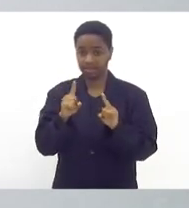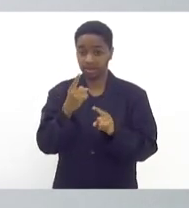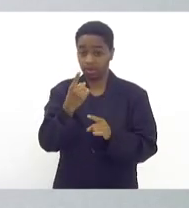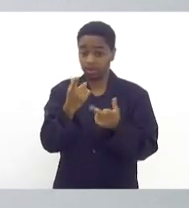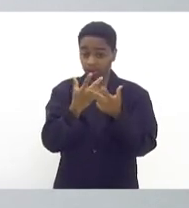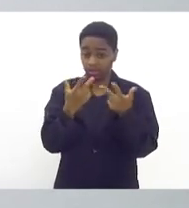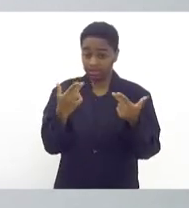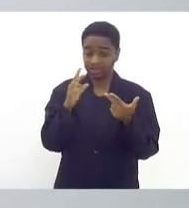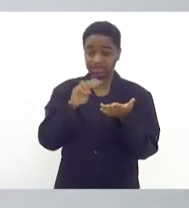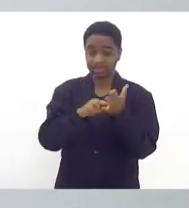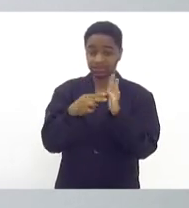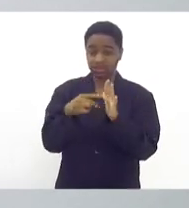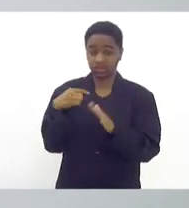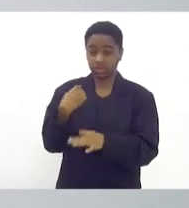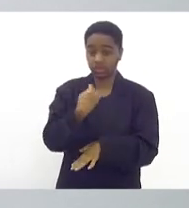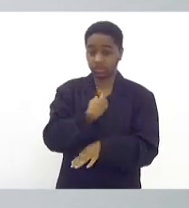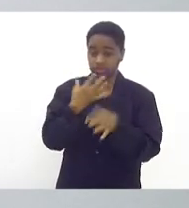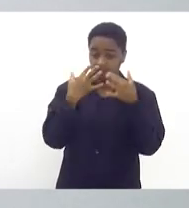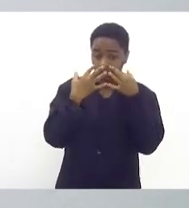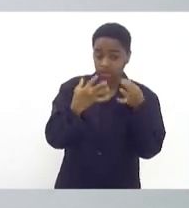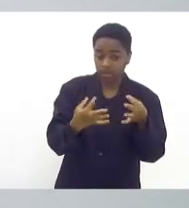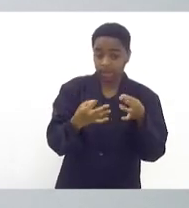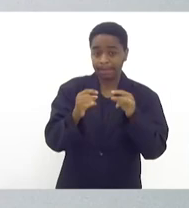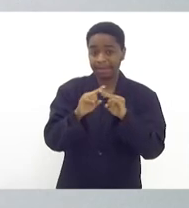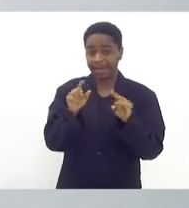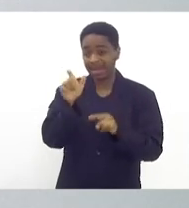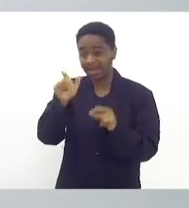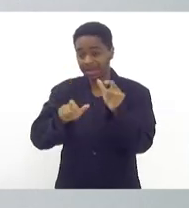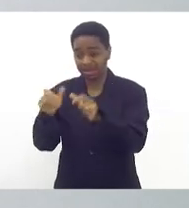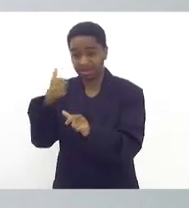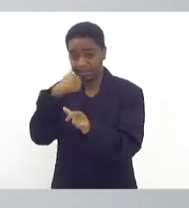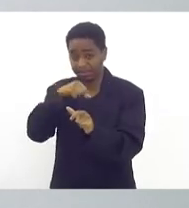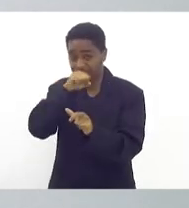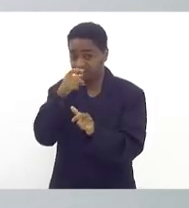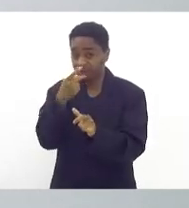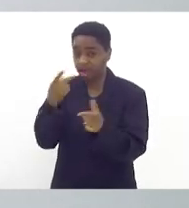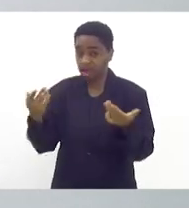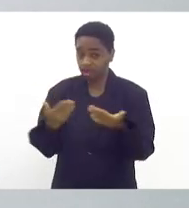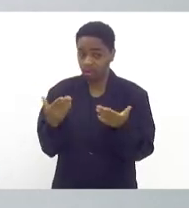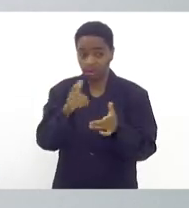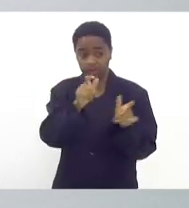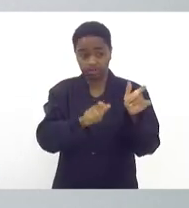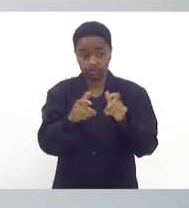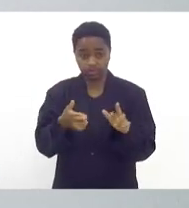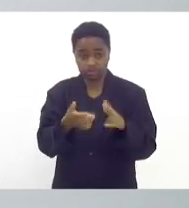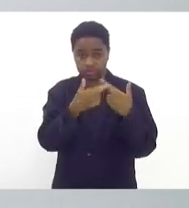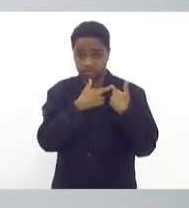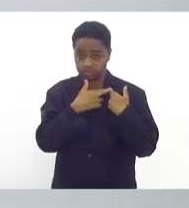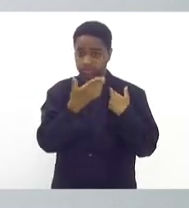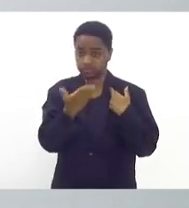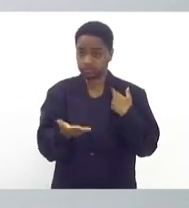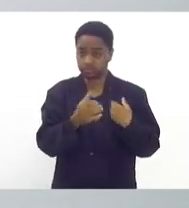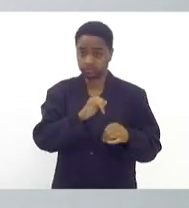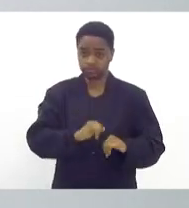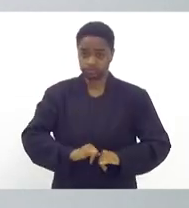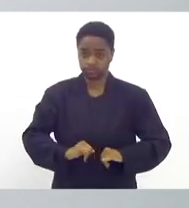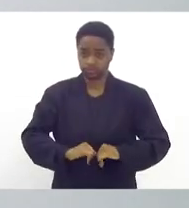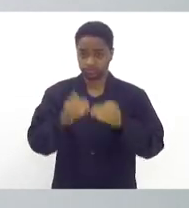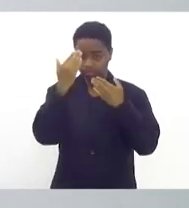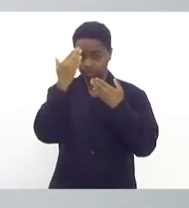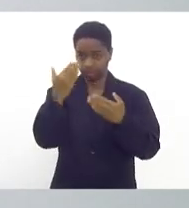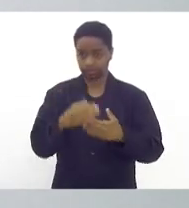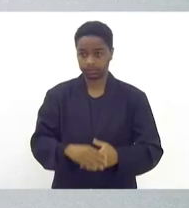outra coisa é elas poderem dizer isso agora para quem são os responsáveis por tanto sofrimento é isso